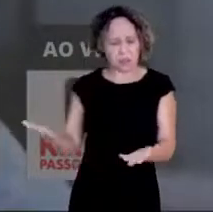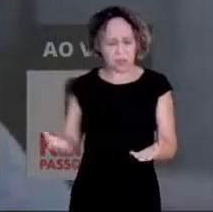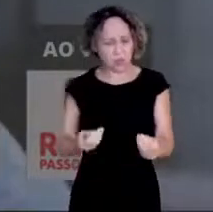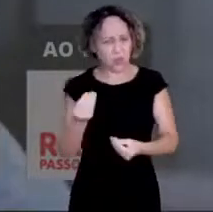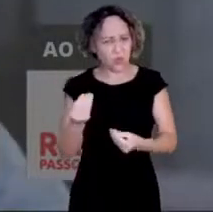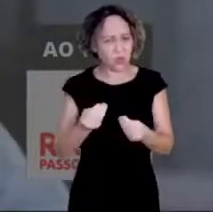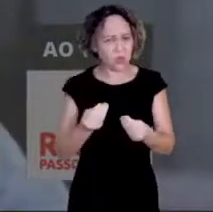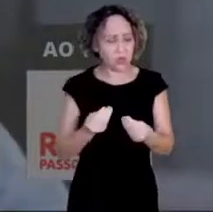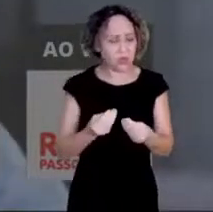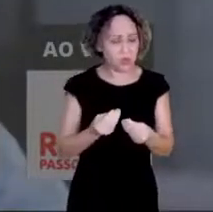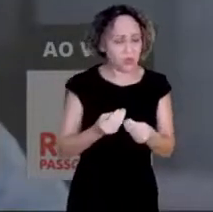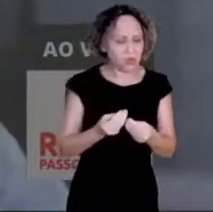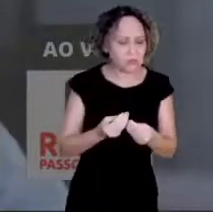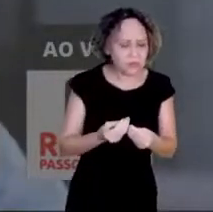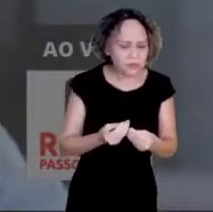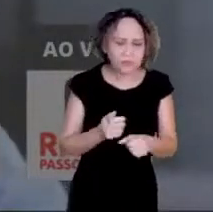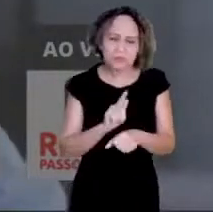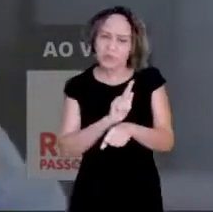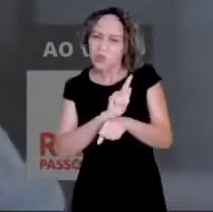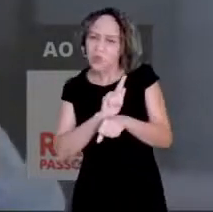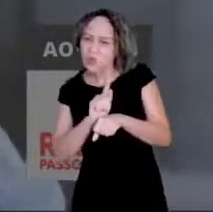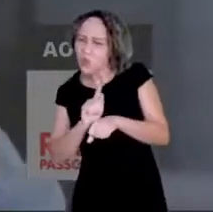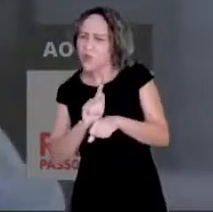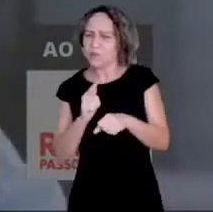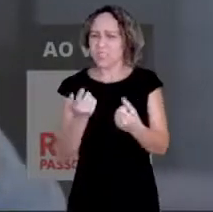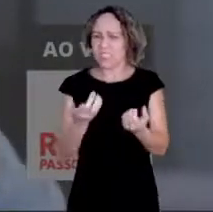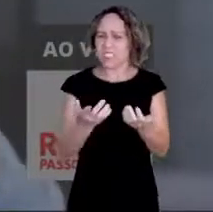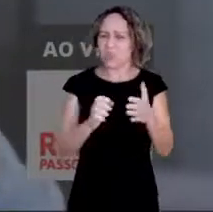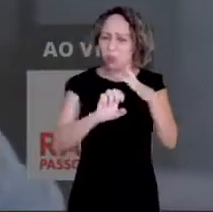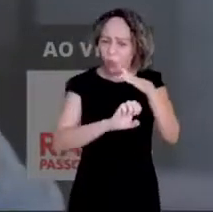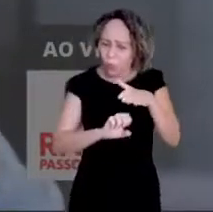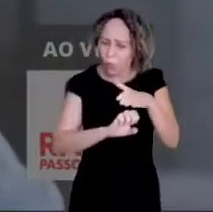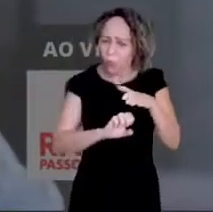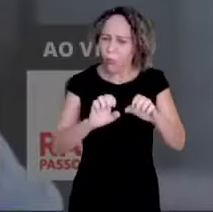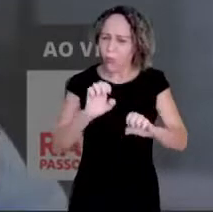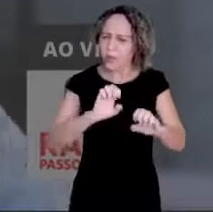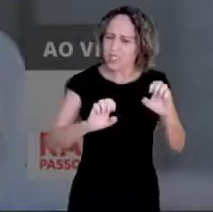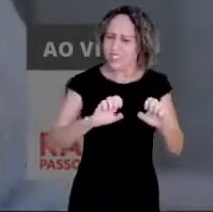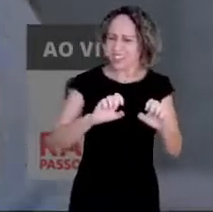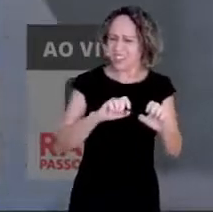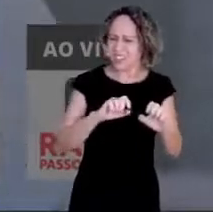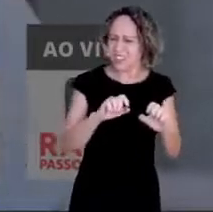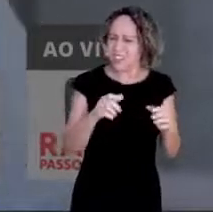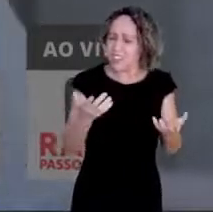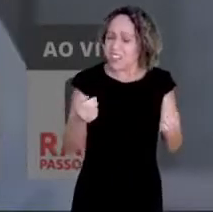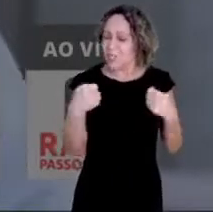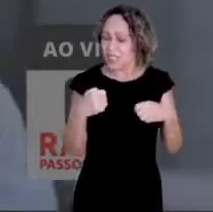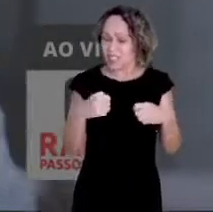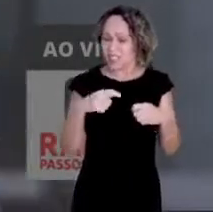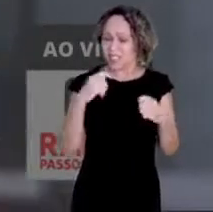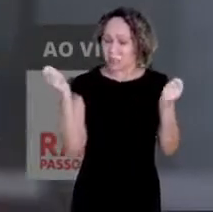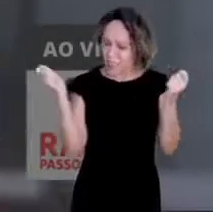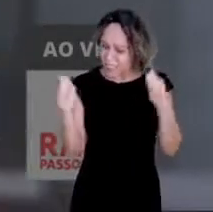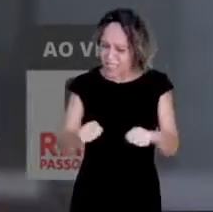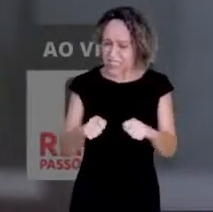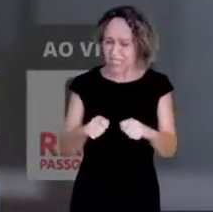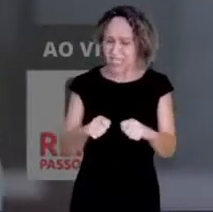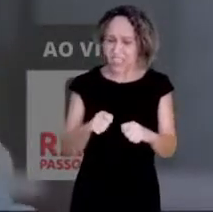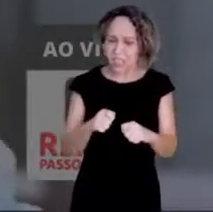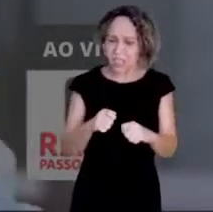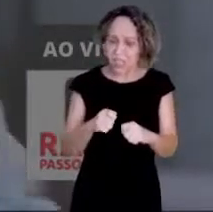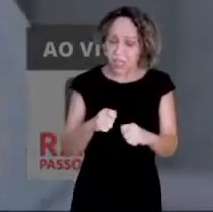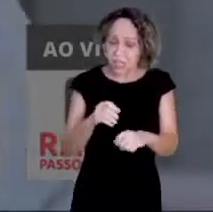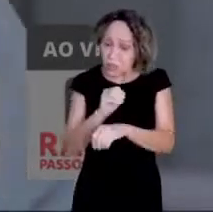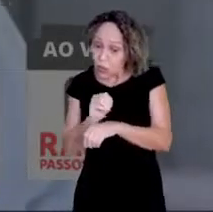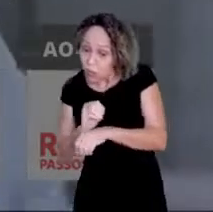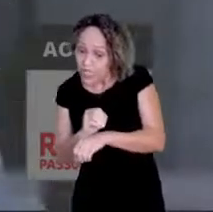nos anos 80, ou melhor, em 85, 80, eu não lembro bem a data, a inflação chegou a